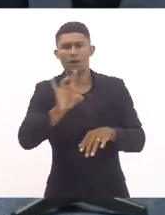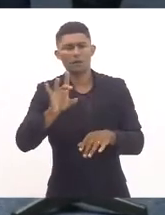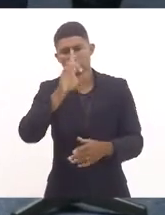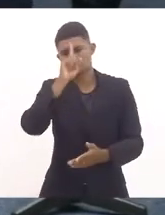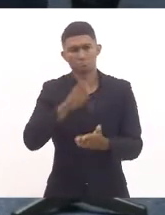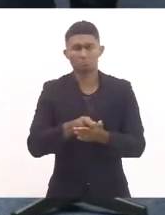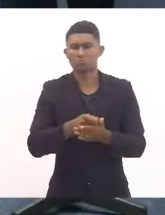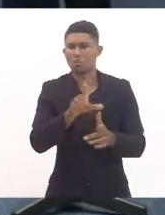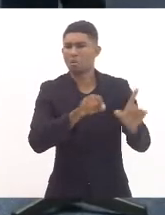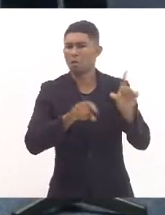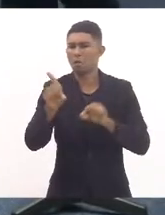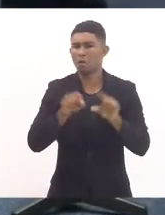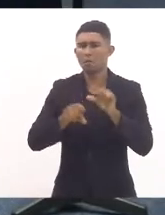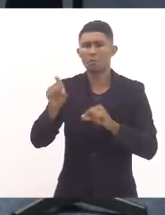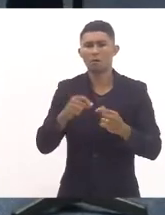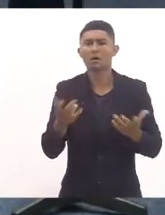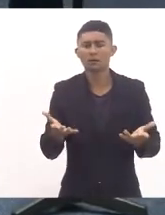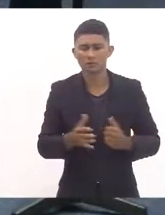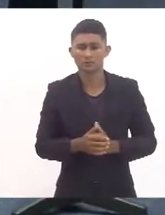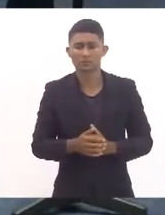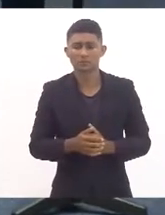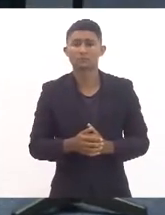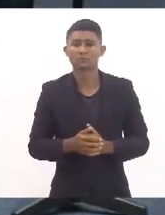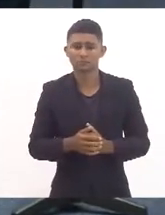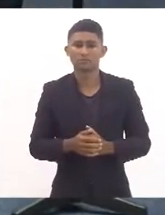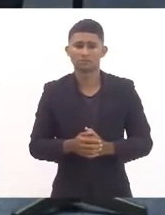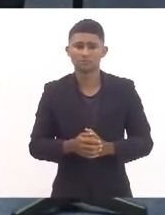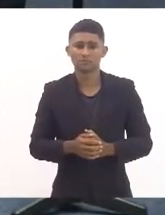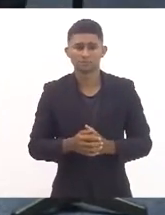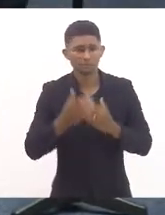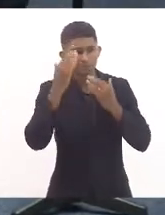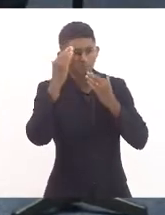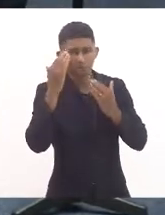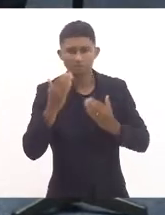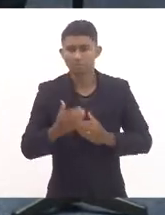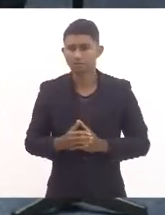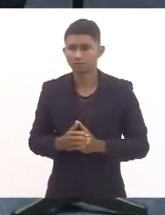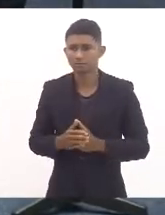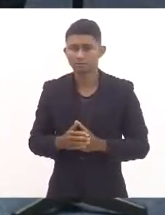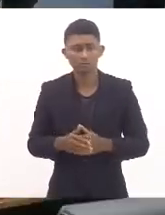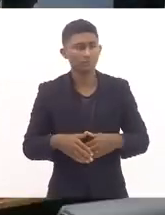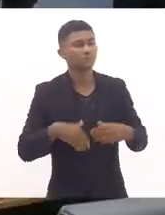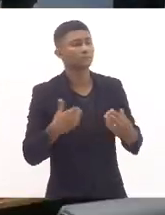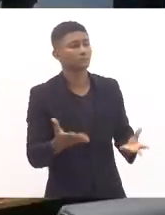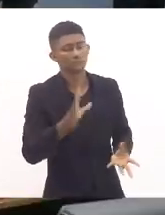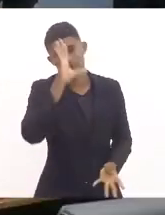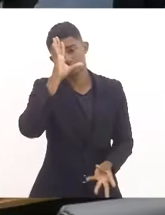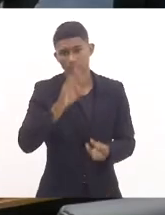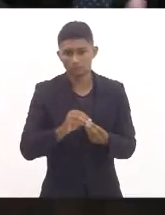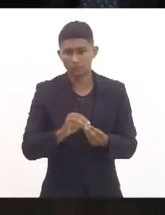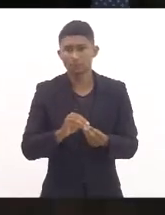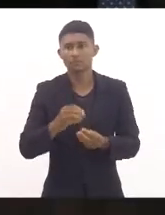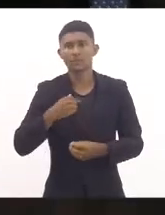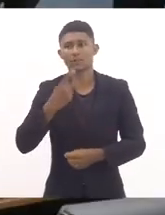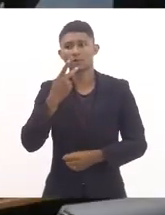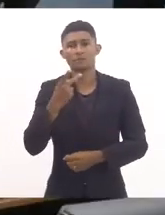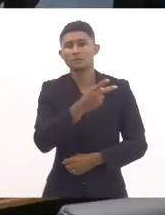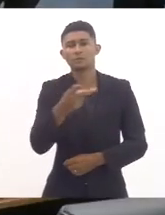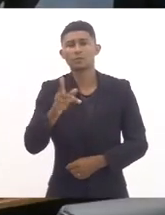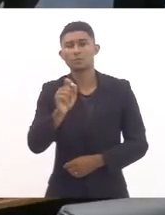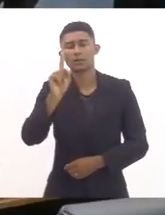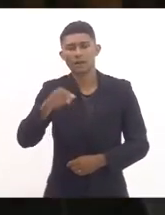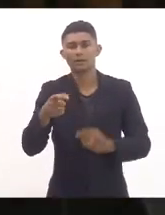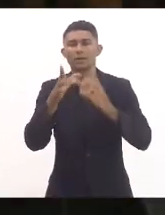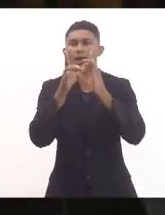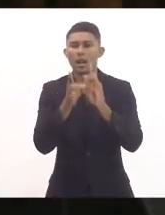das pessoas e até mesmo naquilo que elas querem comer. Obrigado. Presidente, para concluir, dizer o seguinte, a minha fala é em defesa da liberdade.